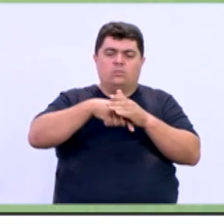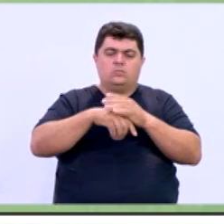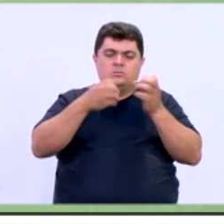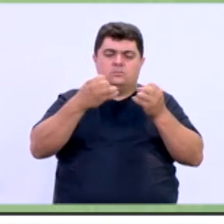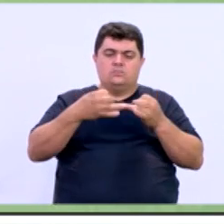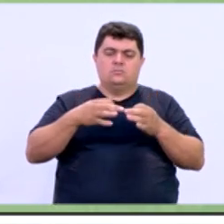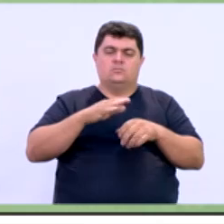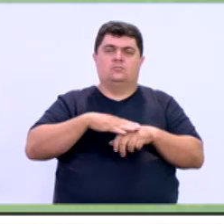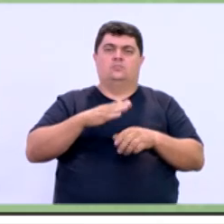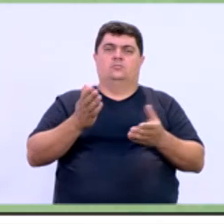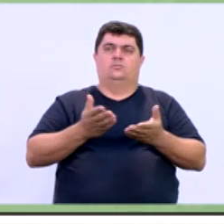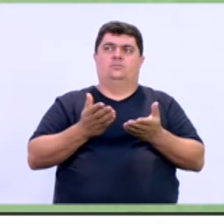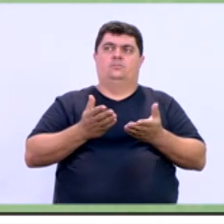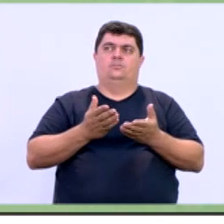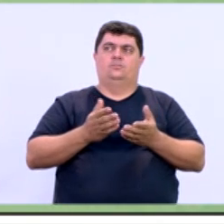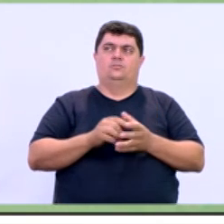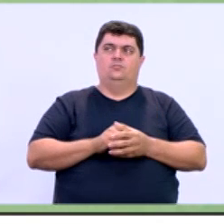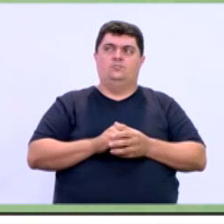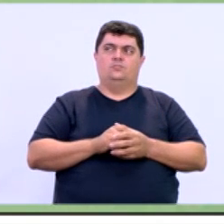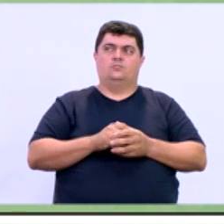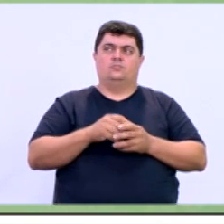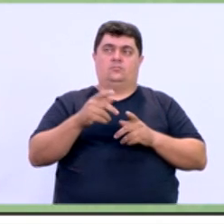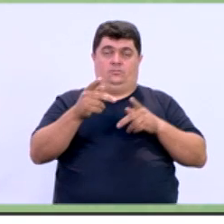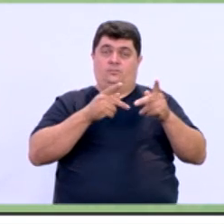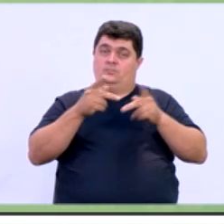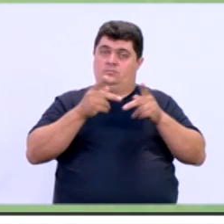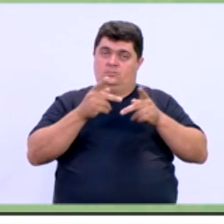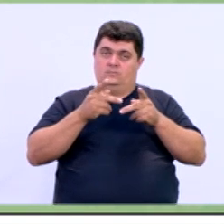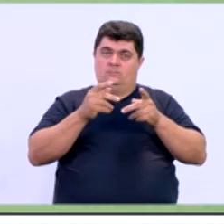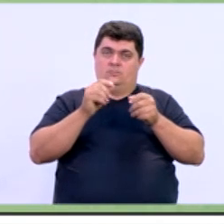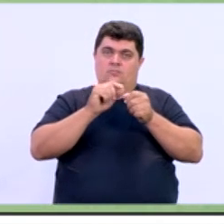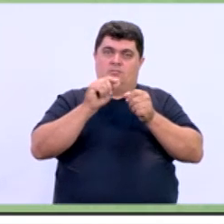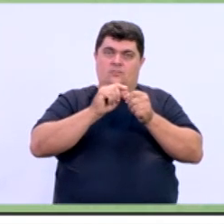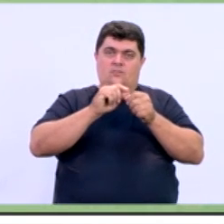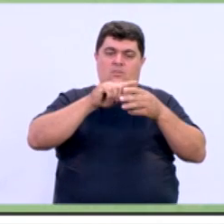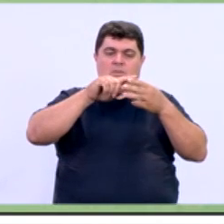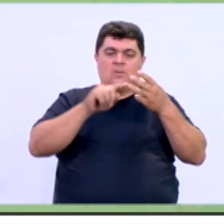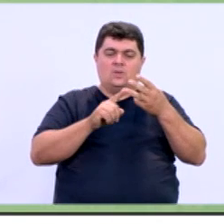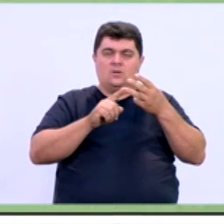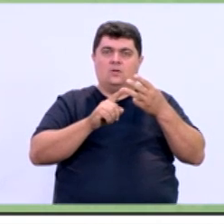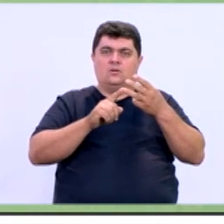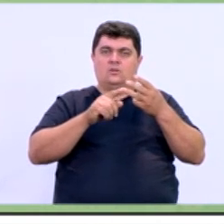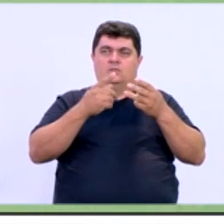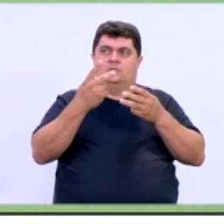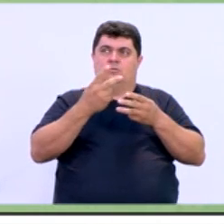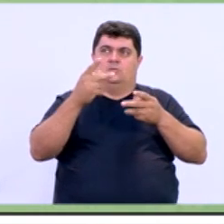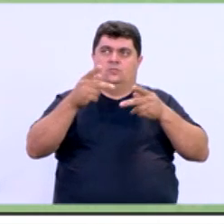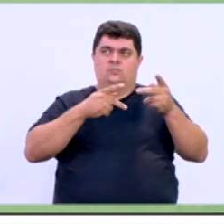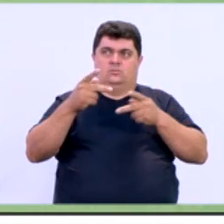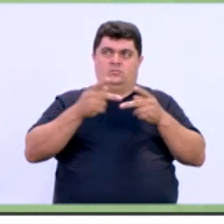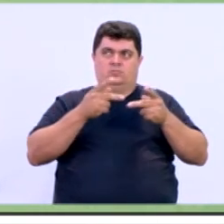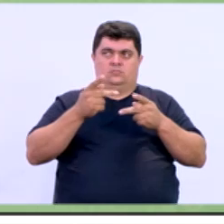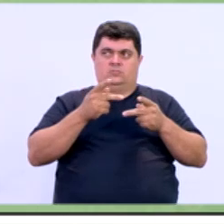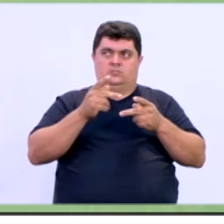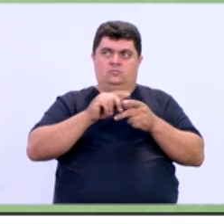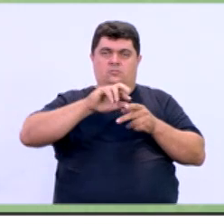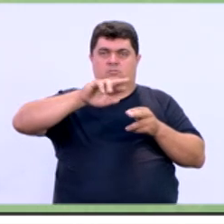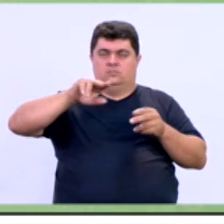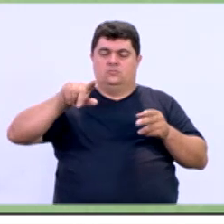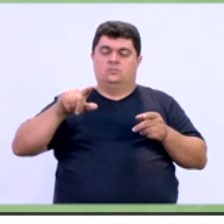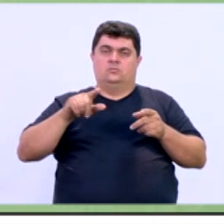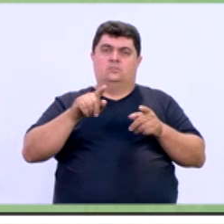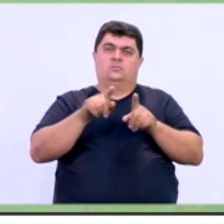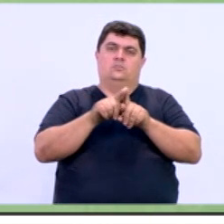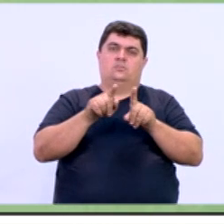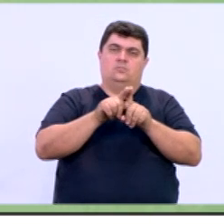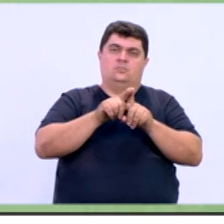mais. Projeto de exemplo de 3 camadas, 2 projetos, Formulário